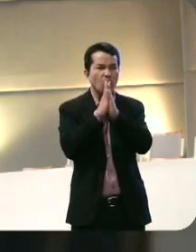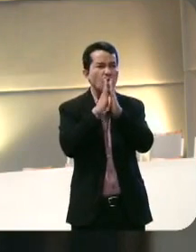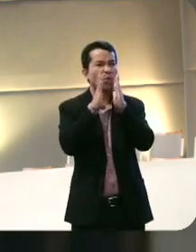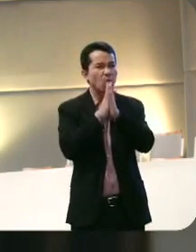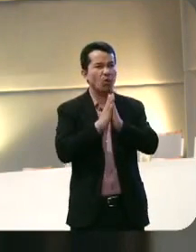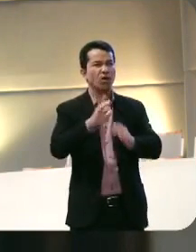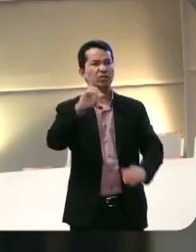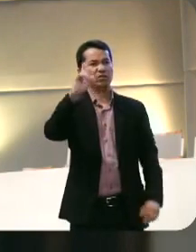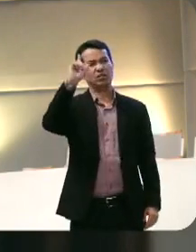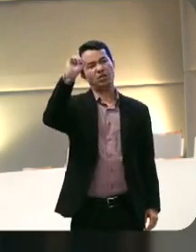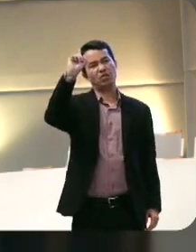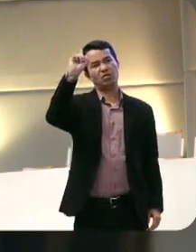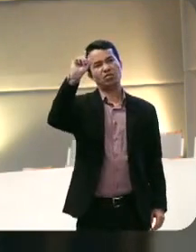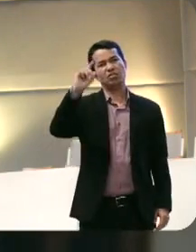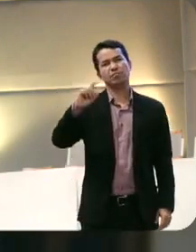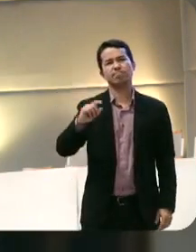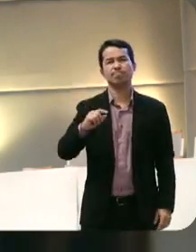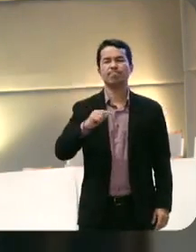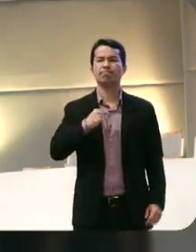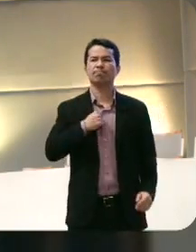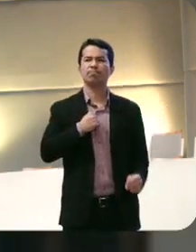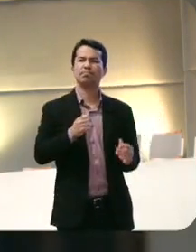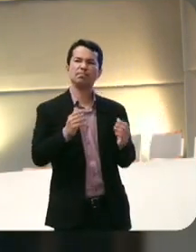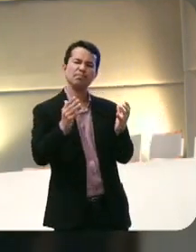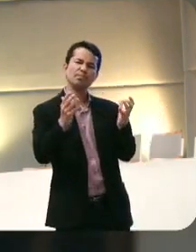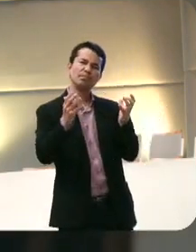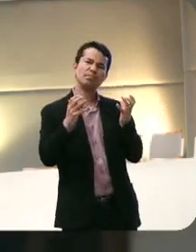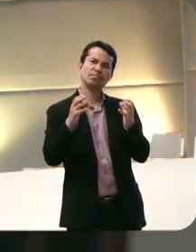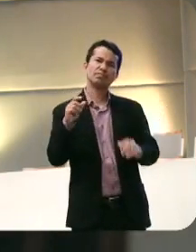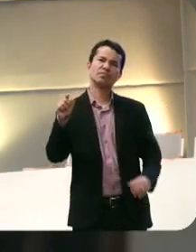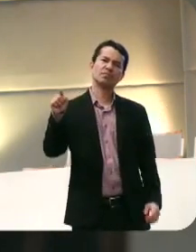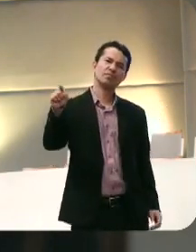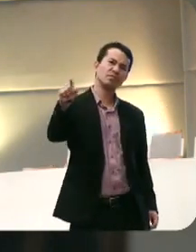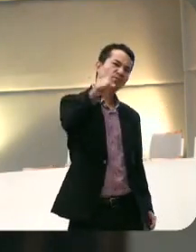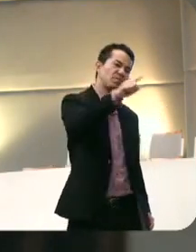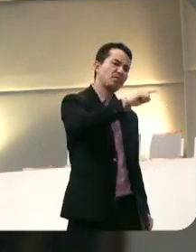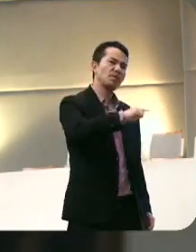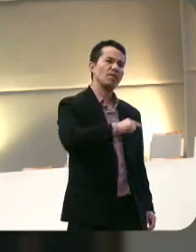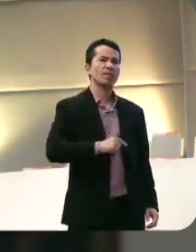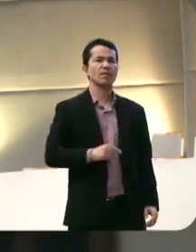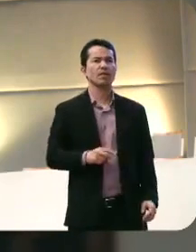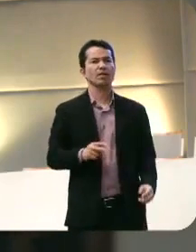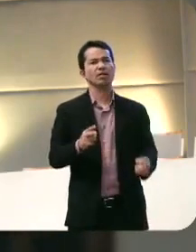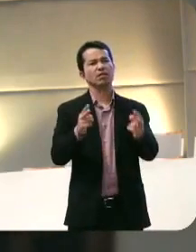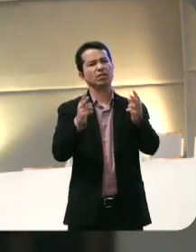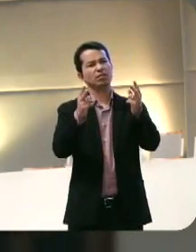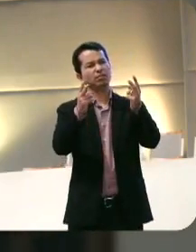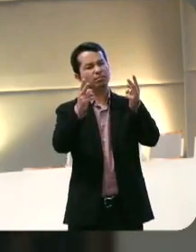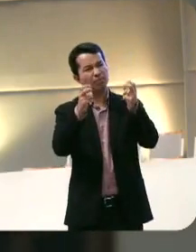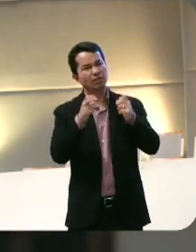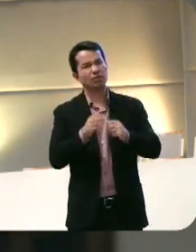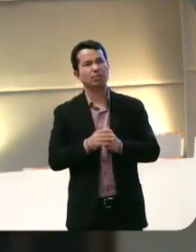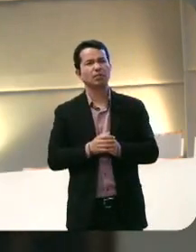Como eu gostaria que você hoje percebesse a nuvem de Deus nesse